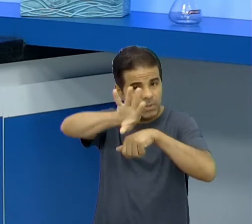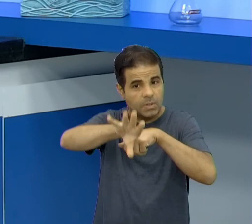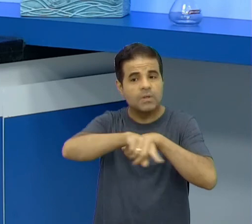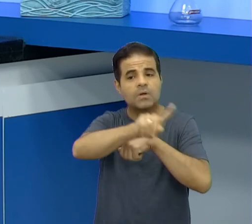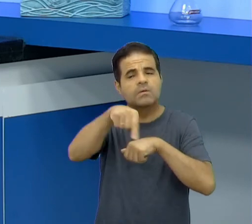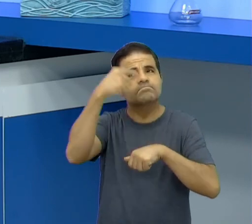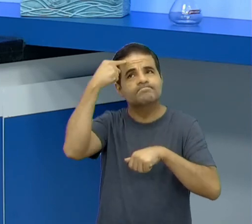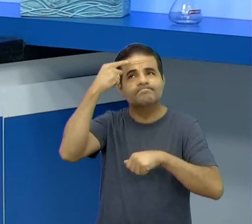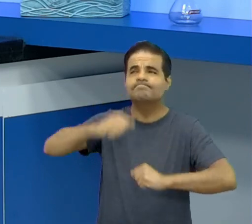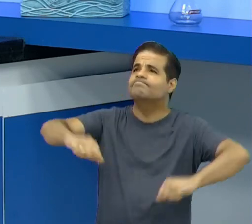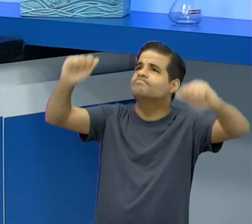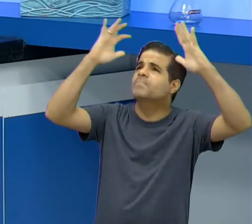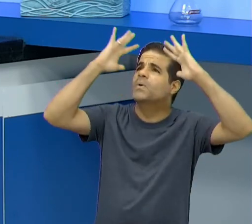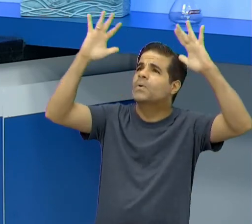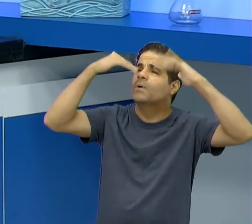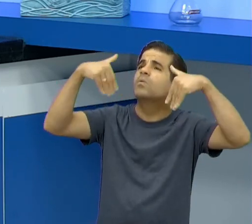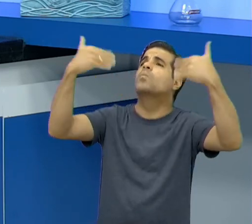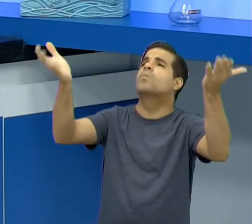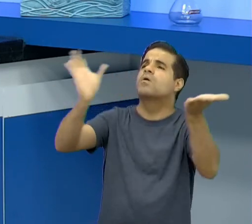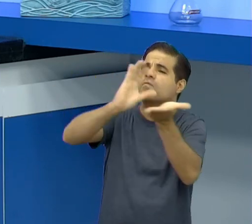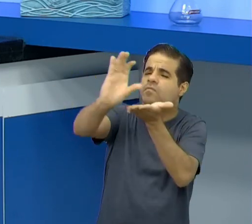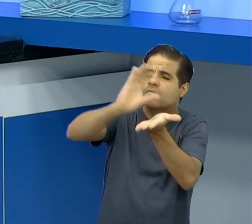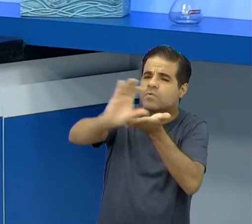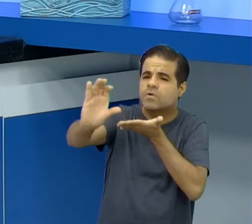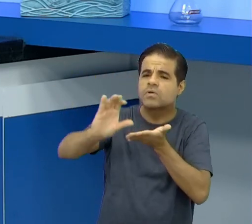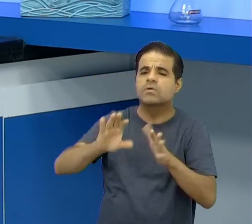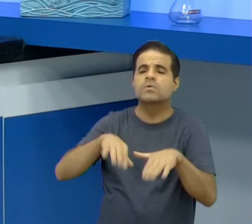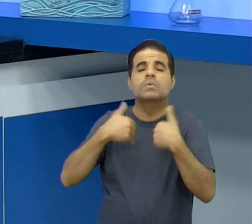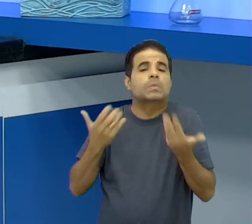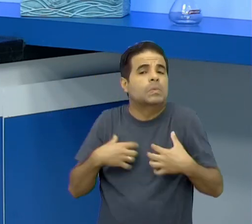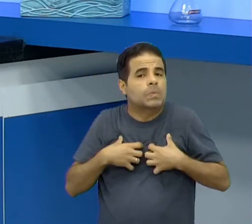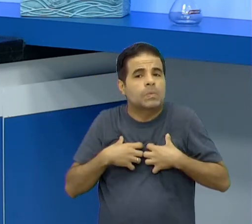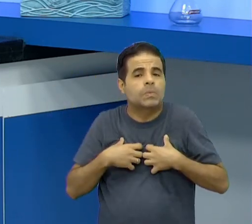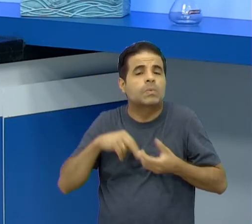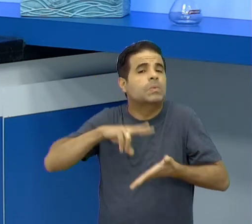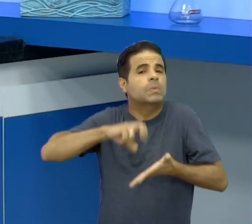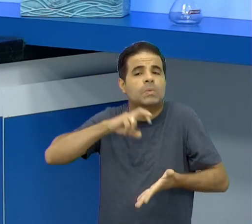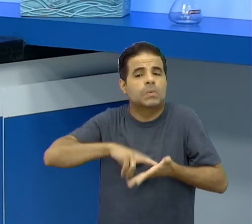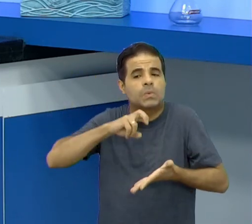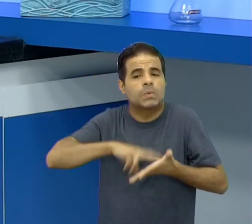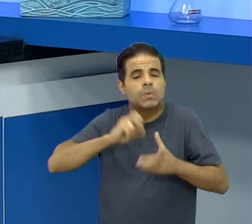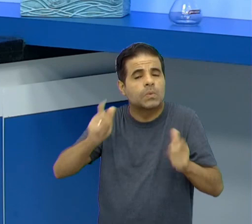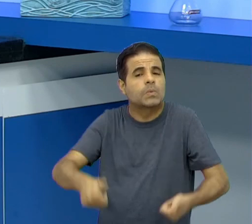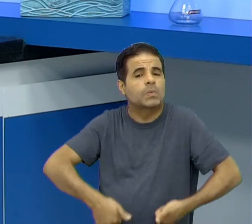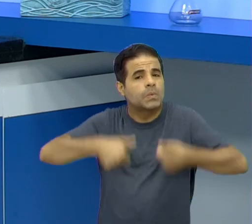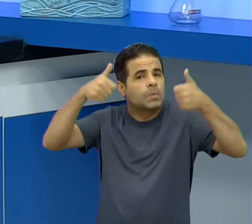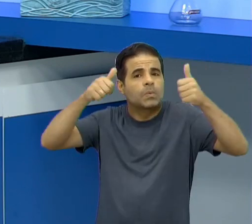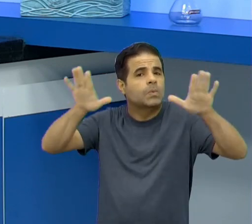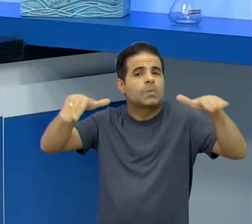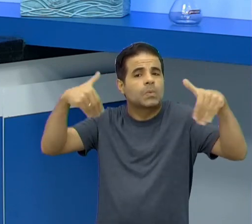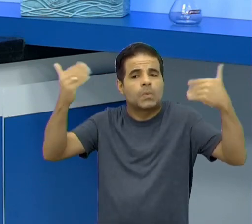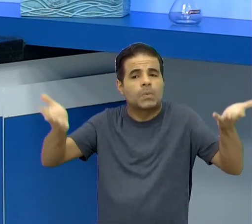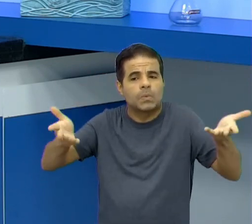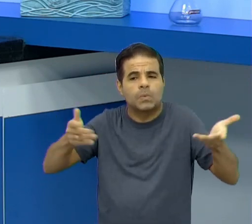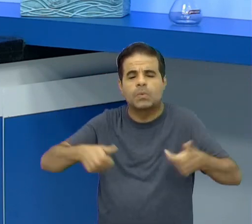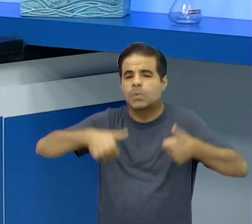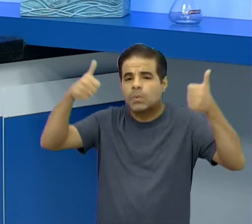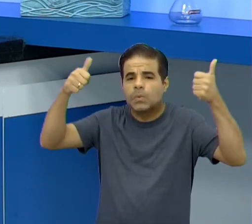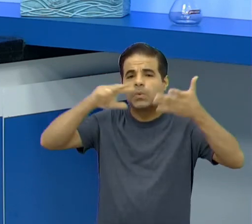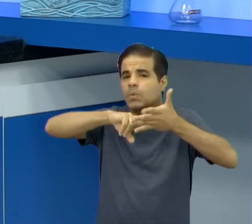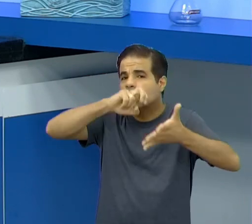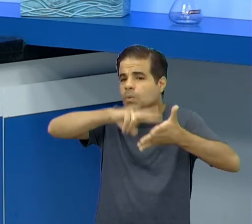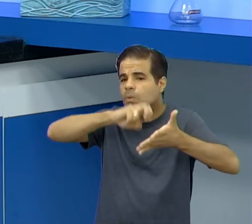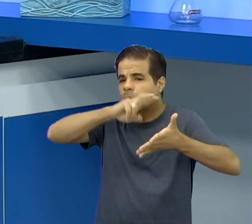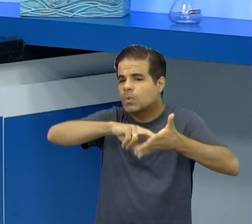vocês pensarem quais os tipos de investimento, quais são as taxas melhores, né? Quais são as taxas melhores, quais não